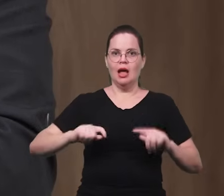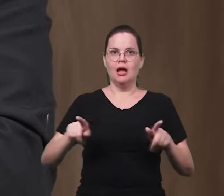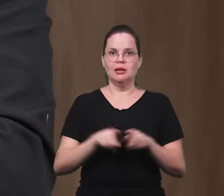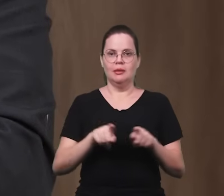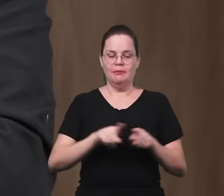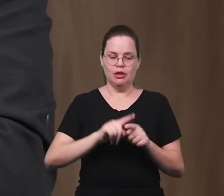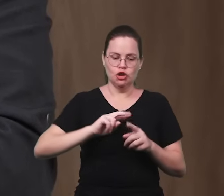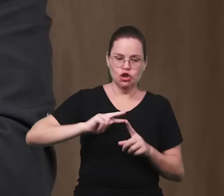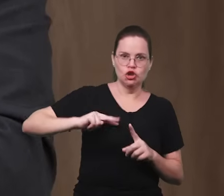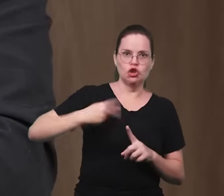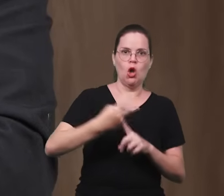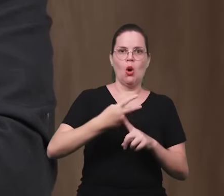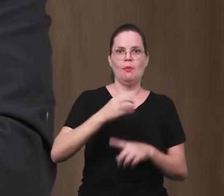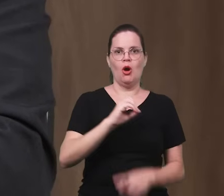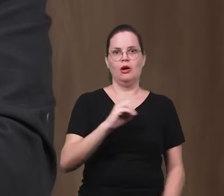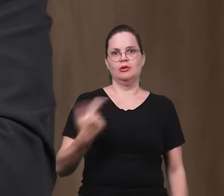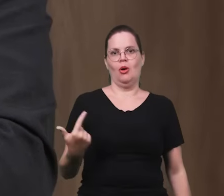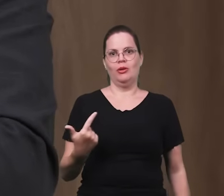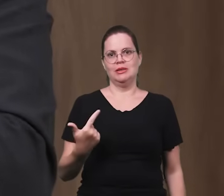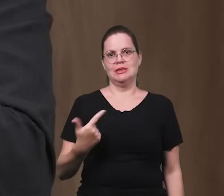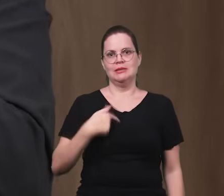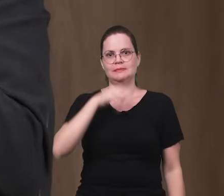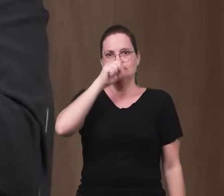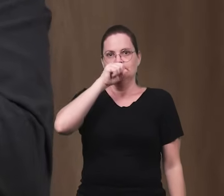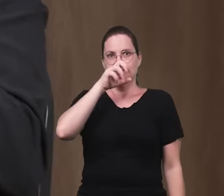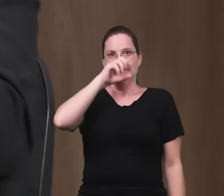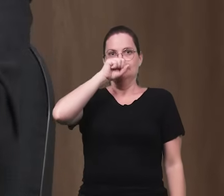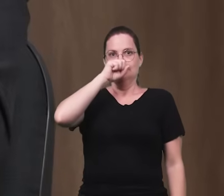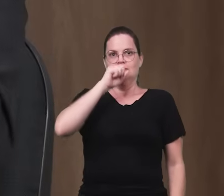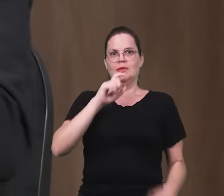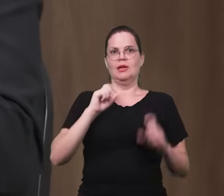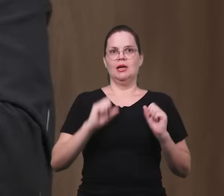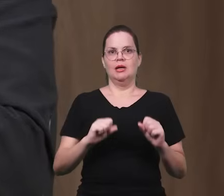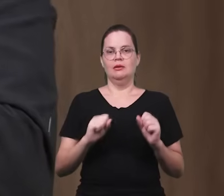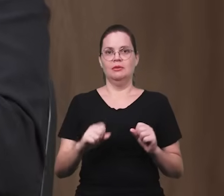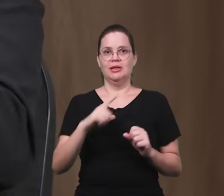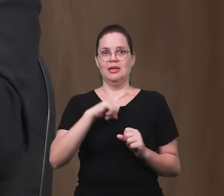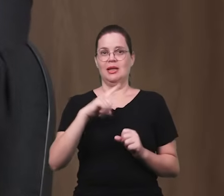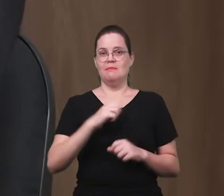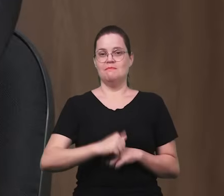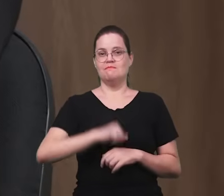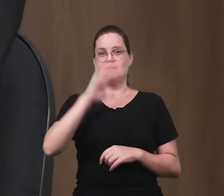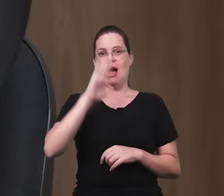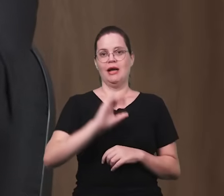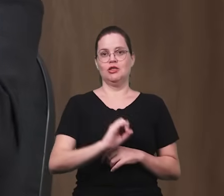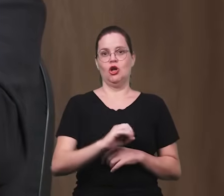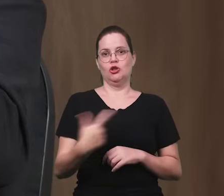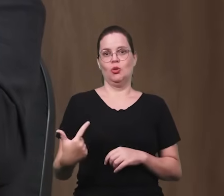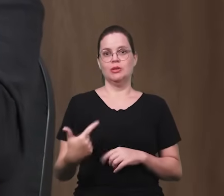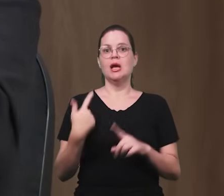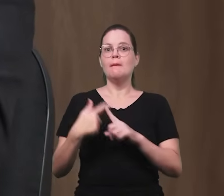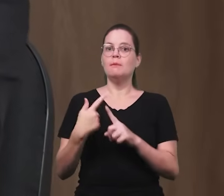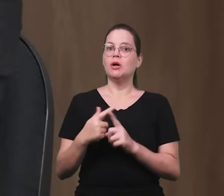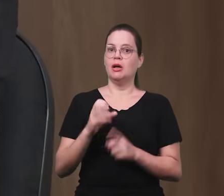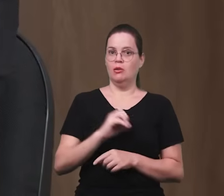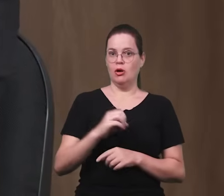disponibilidade de oxigênio, o que faria com que nós fôssemos expostos a uma quantidade de oxigênio muito grande, porque até o oxigênio tem que ser